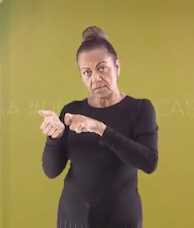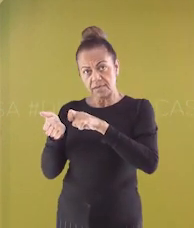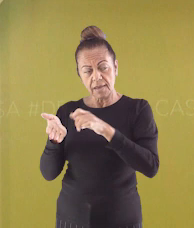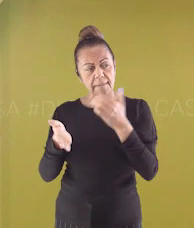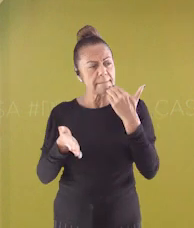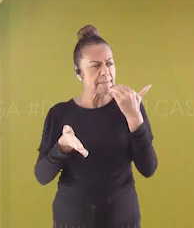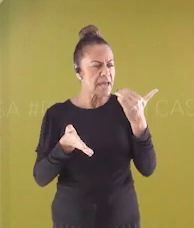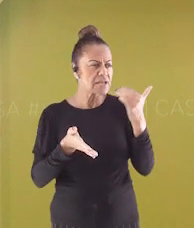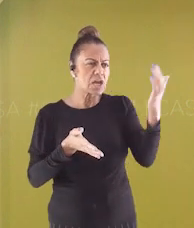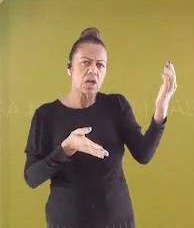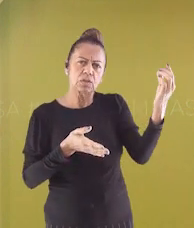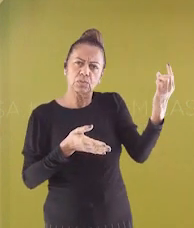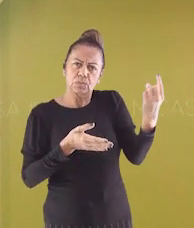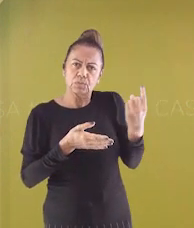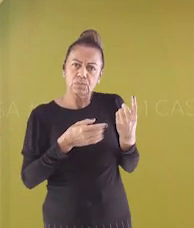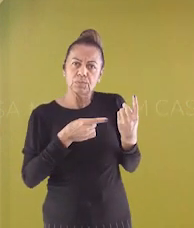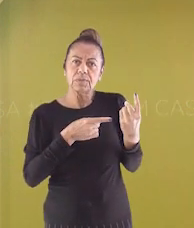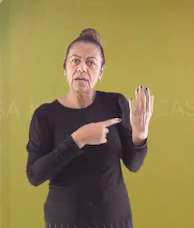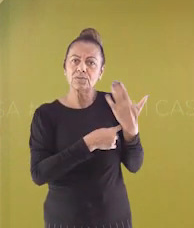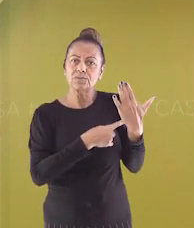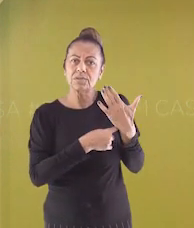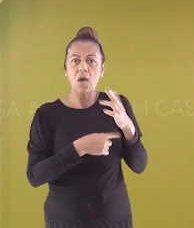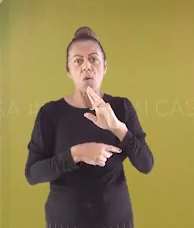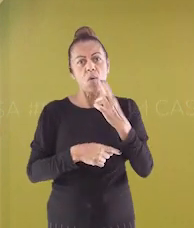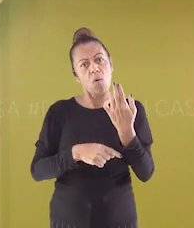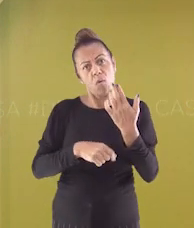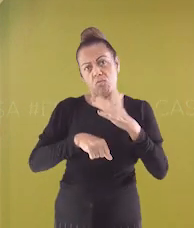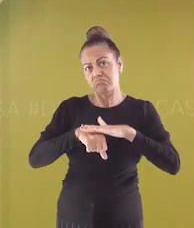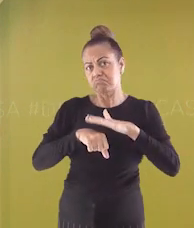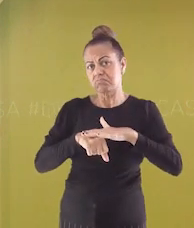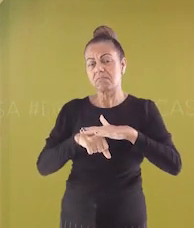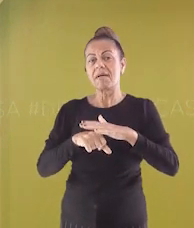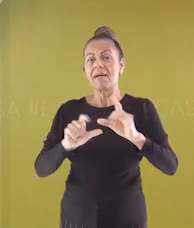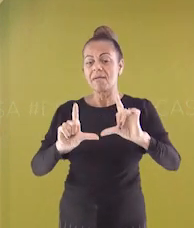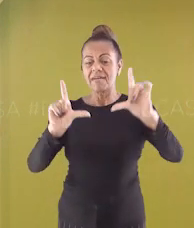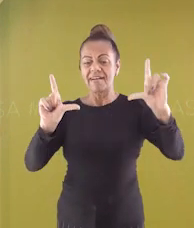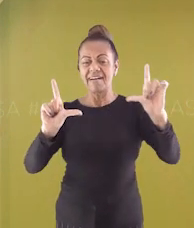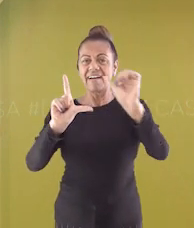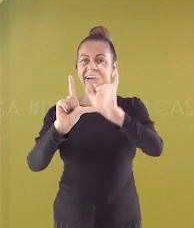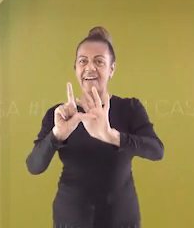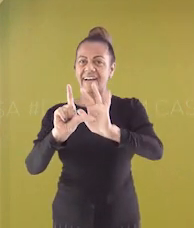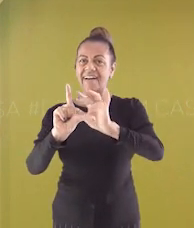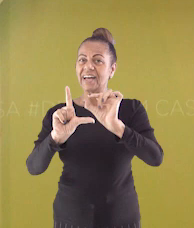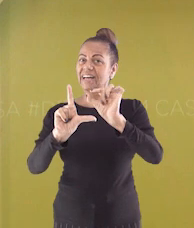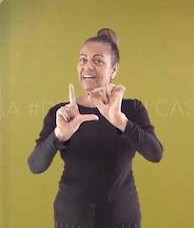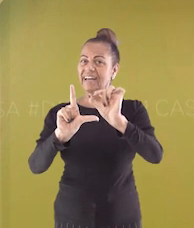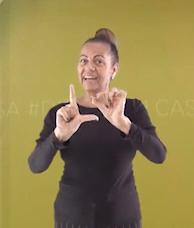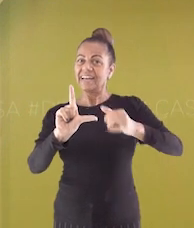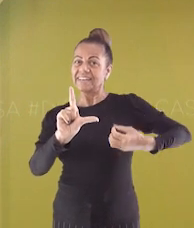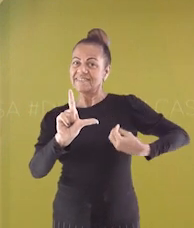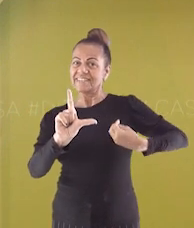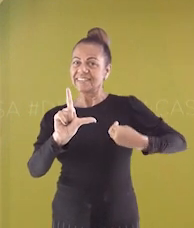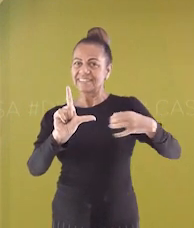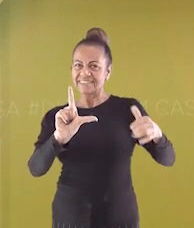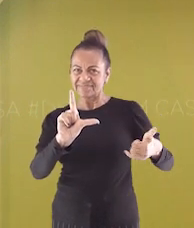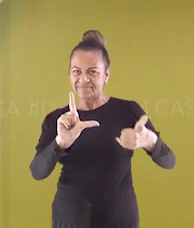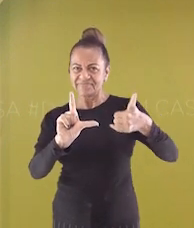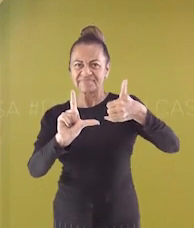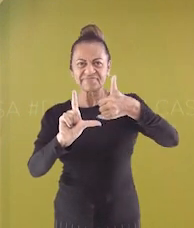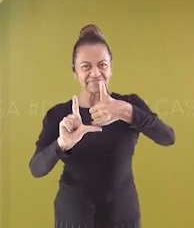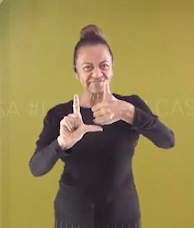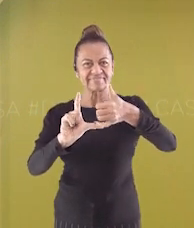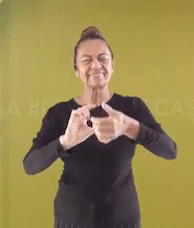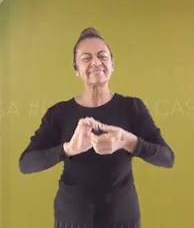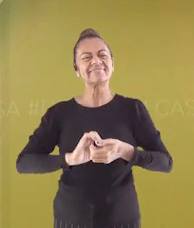você copia, peça para algum adulto ou você mesmo pode apontar a câmera do seu celular para o